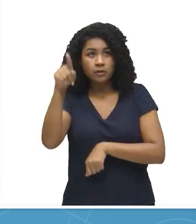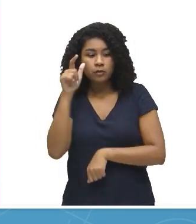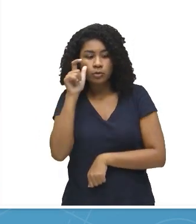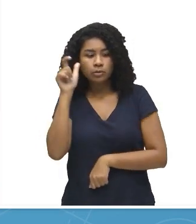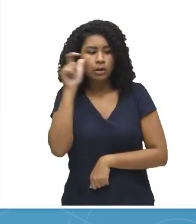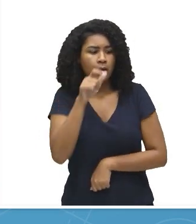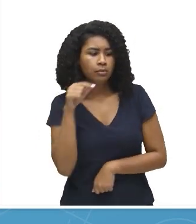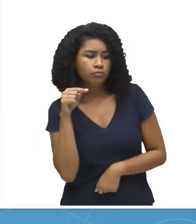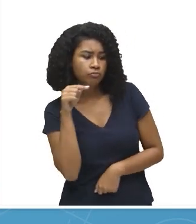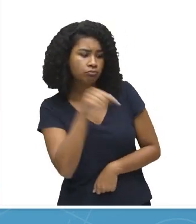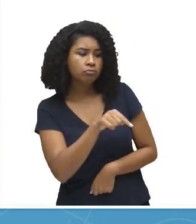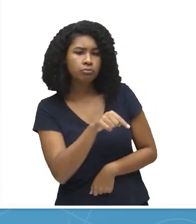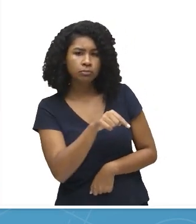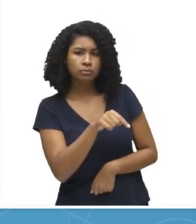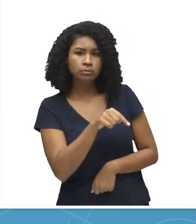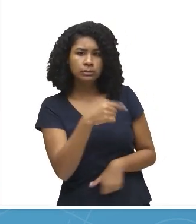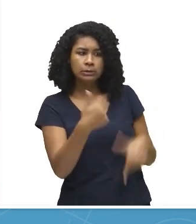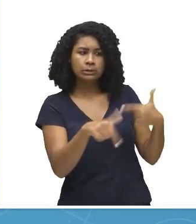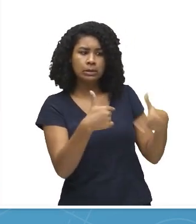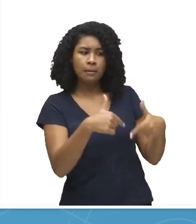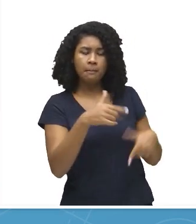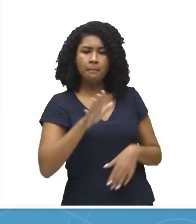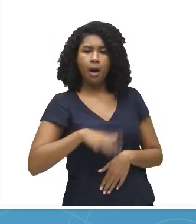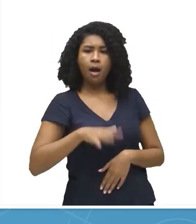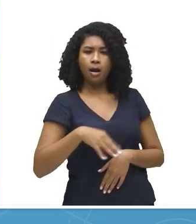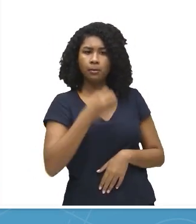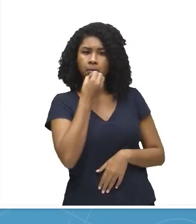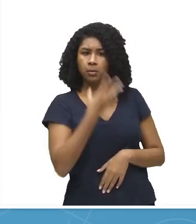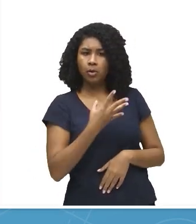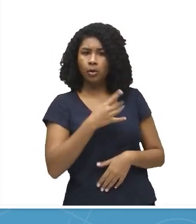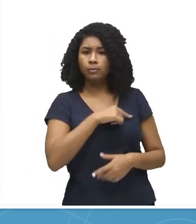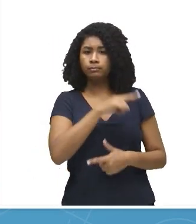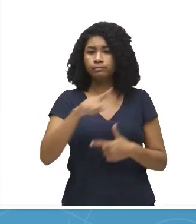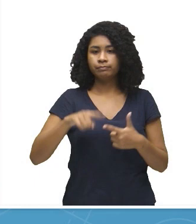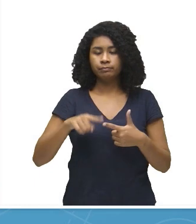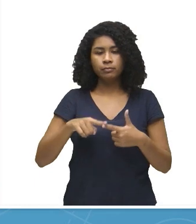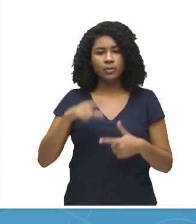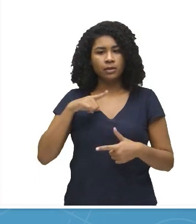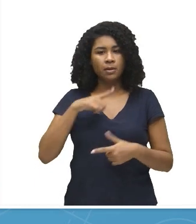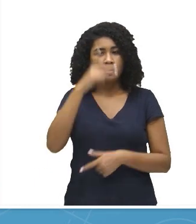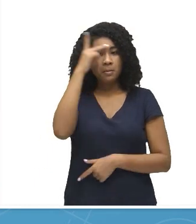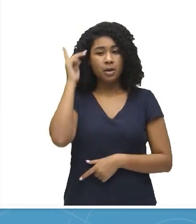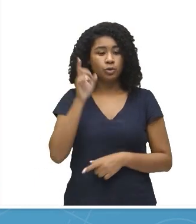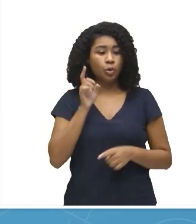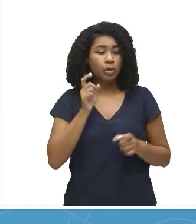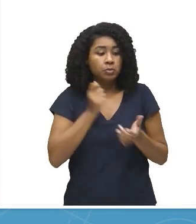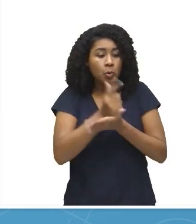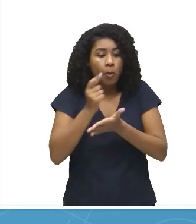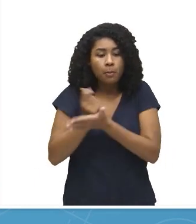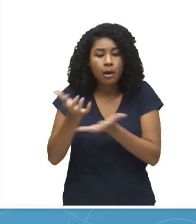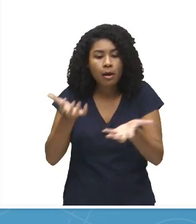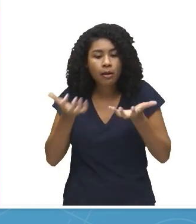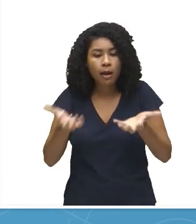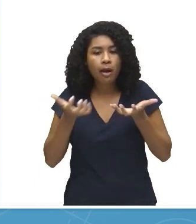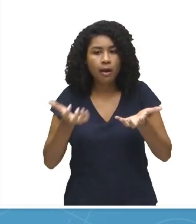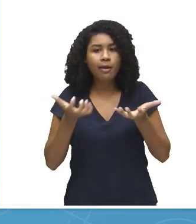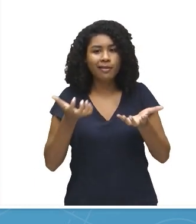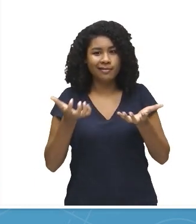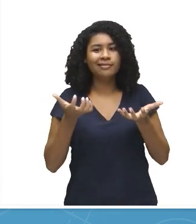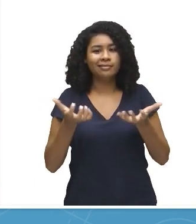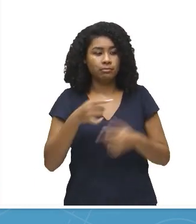transnacionais, multinacionais. Temos também o mercado consumidor, né? Por exemplo, você não vai vender camisa onde não